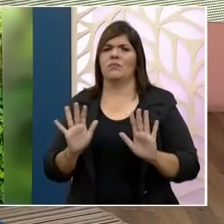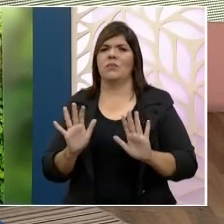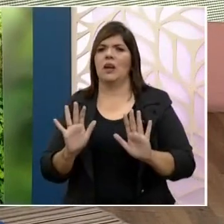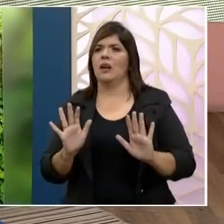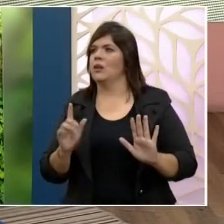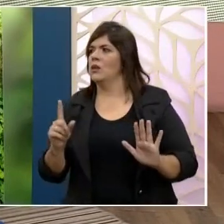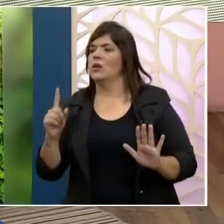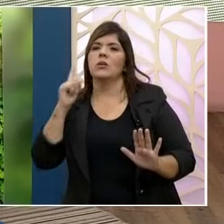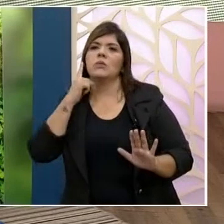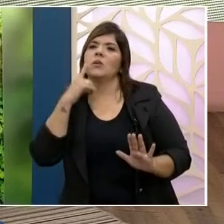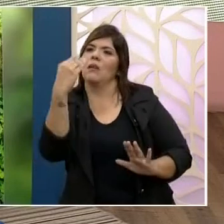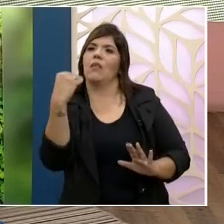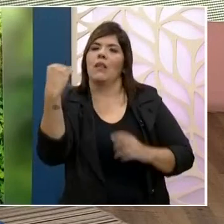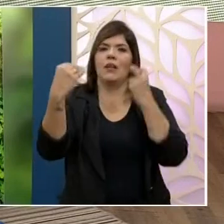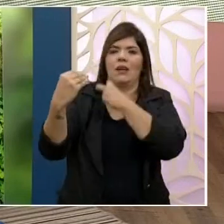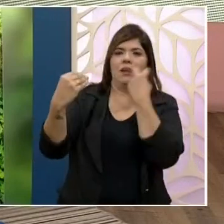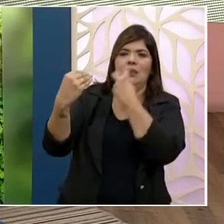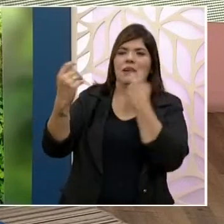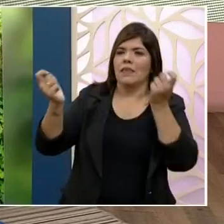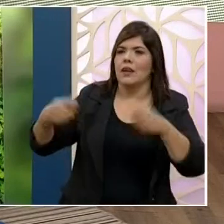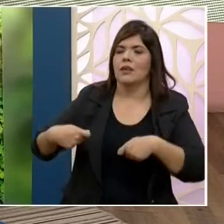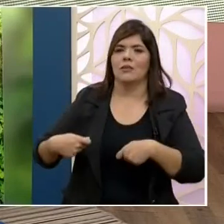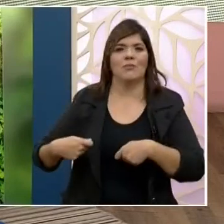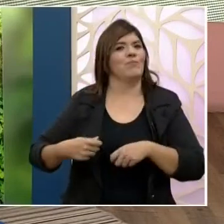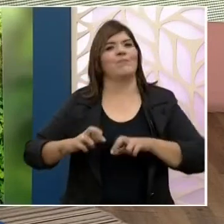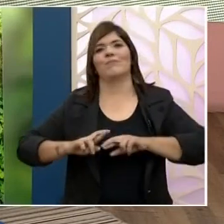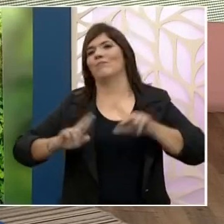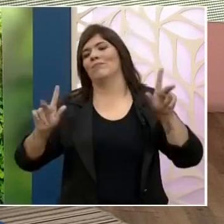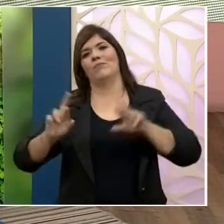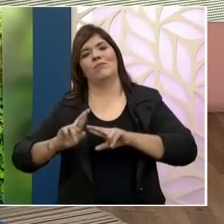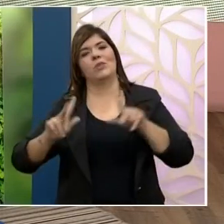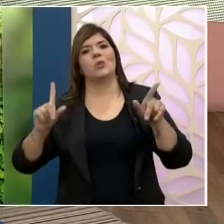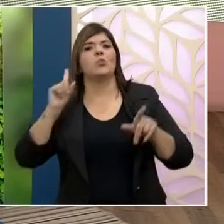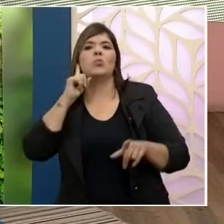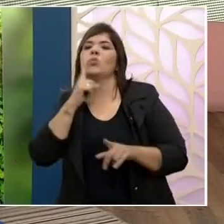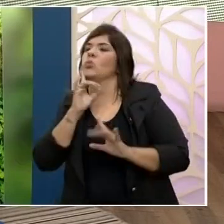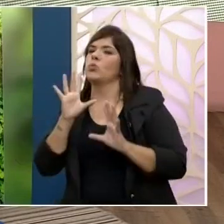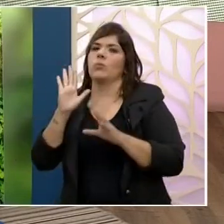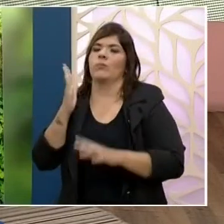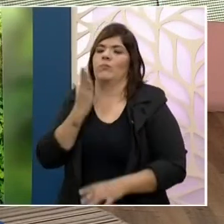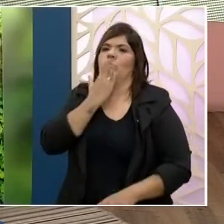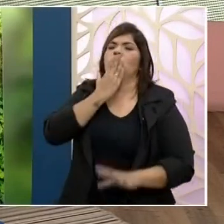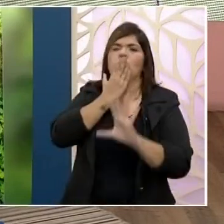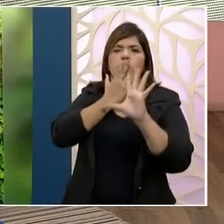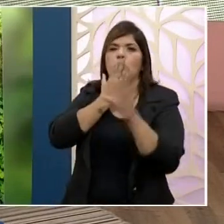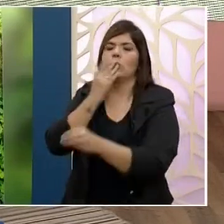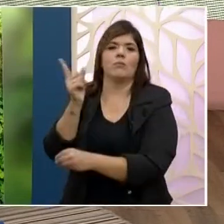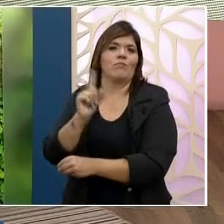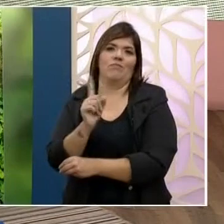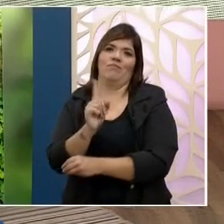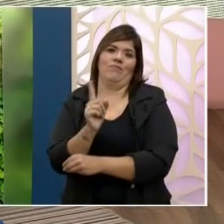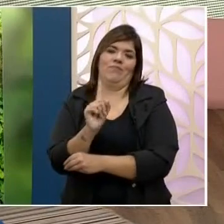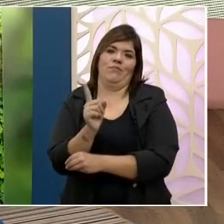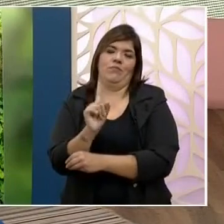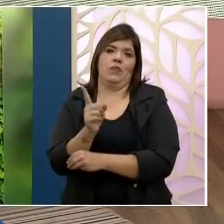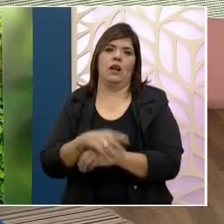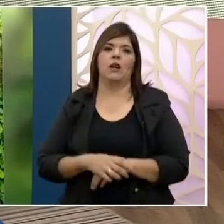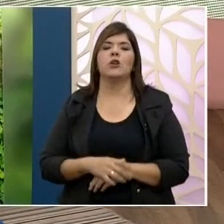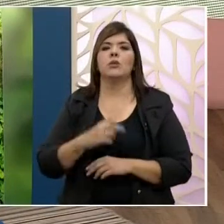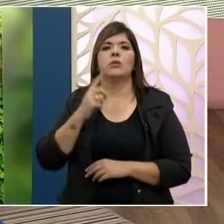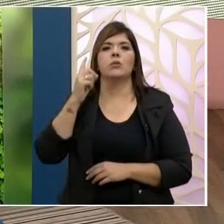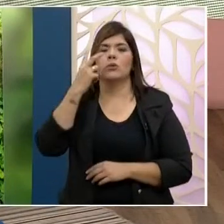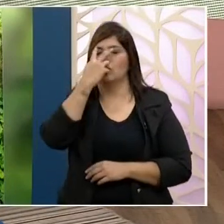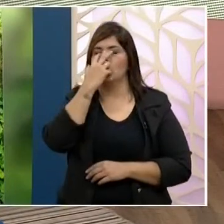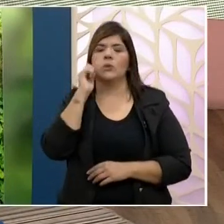ele vai falar ou vai ler meus lábios. Não, nem todo surdo é mudo. A gente tem muito mais pessoas surdos cegas do que